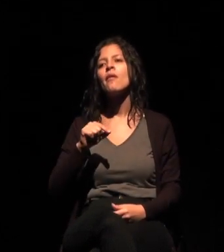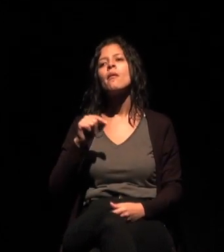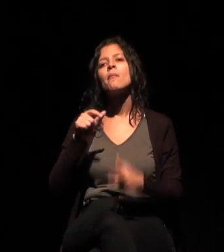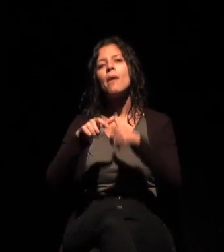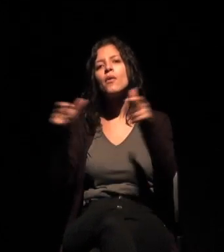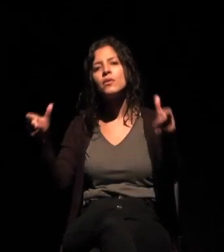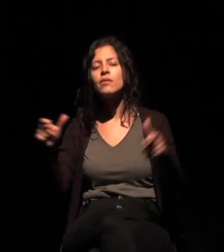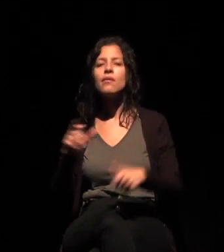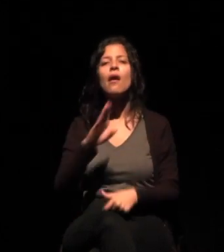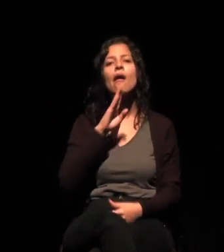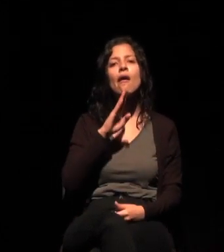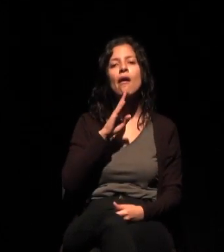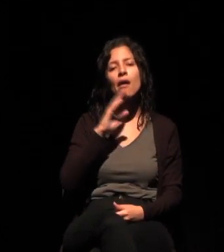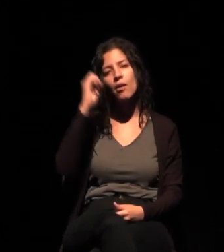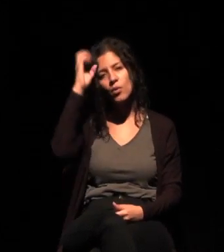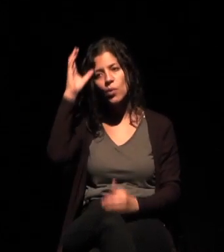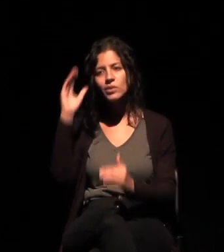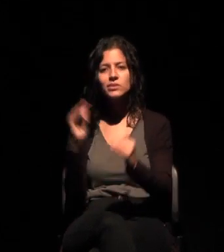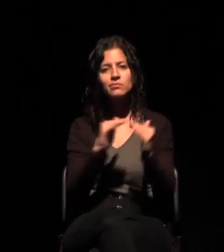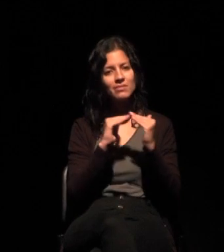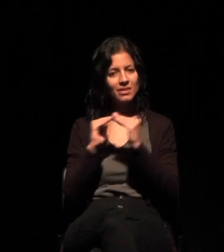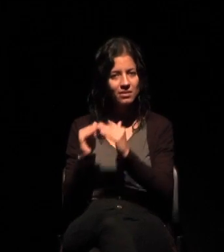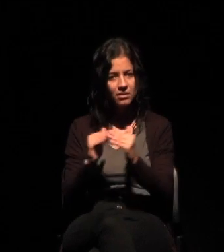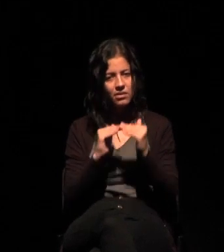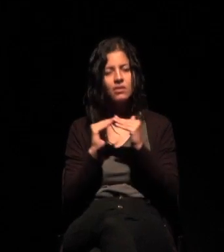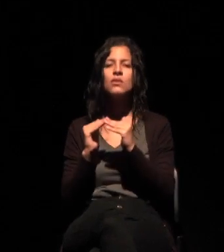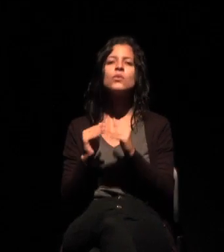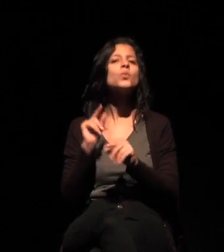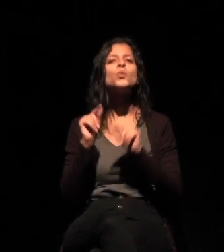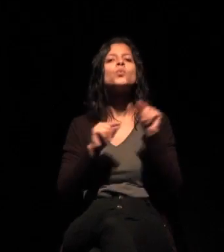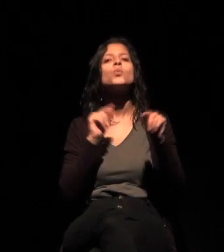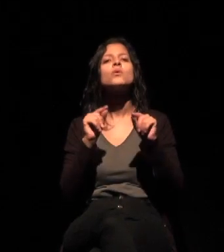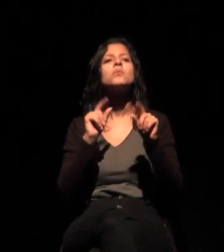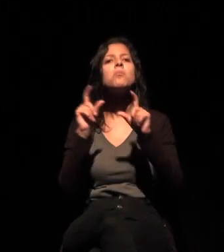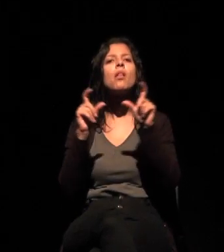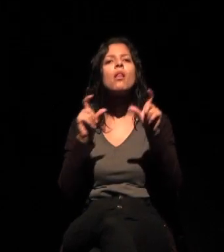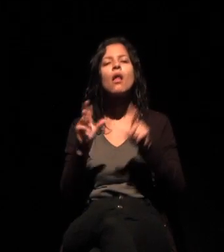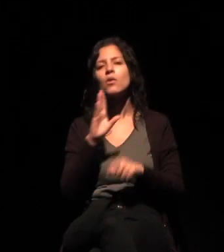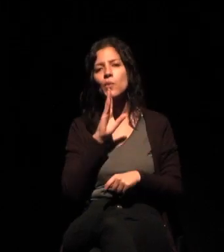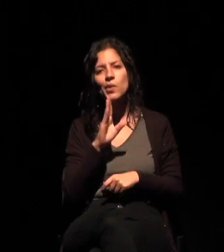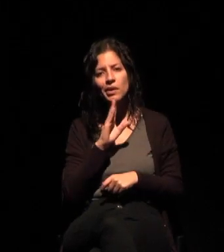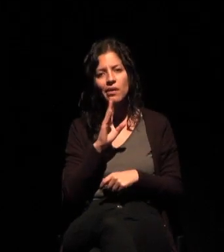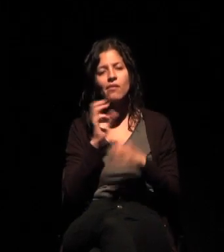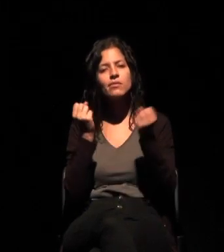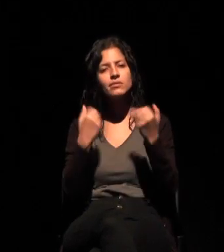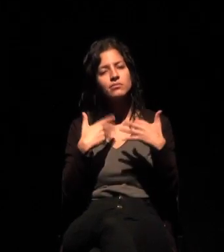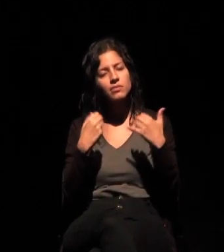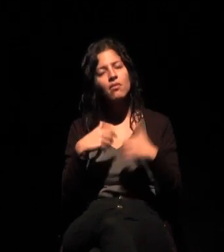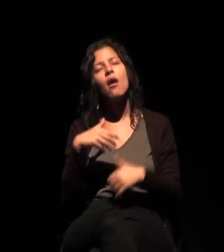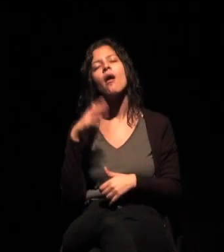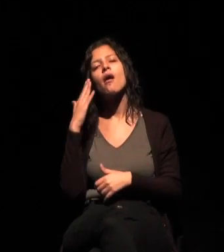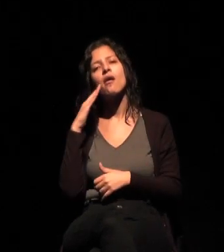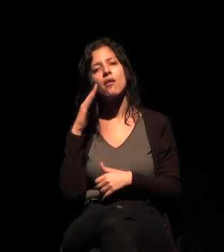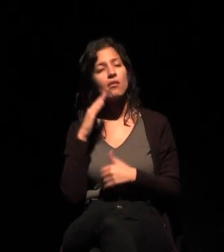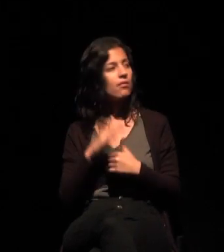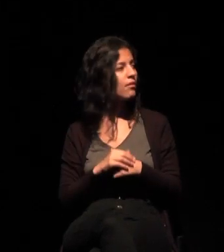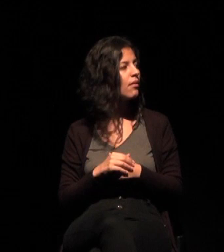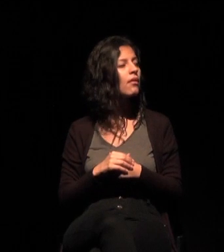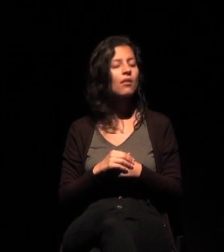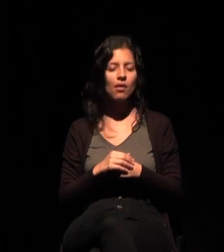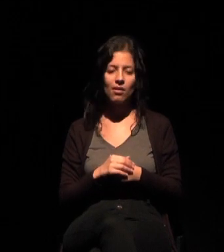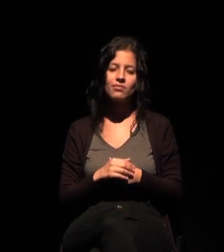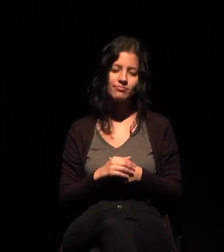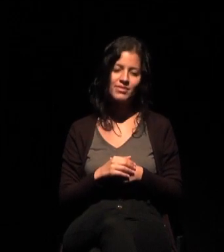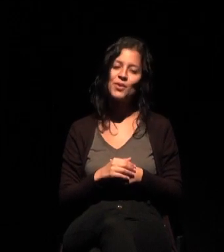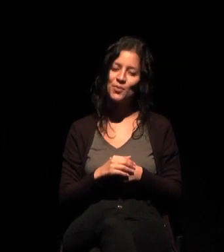conhecimento exige que as pessoas entendam o que está sendo falado né e então o que a gente está explorando ela na escola porque não